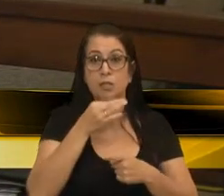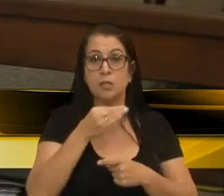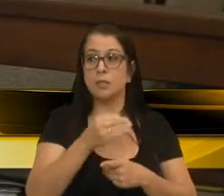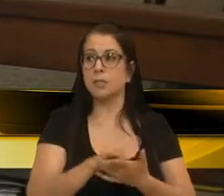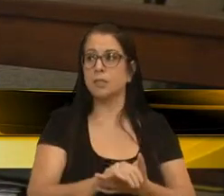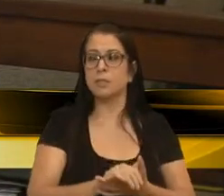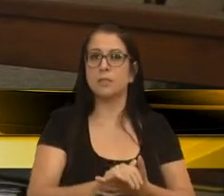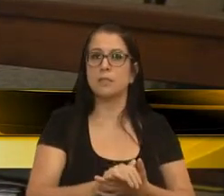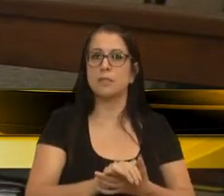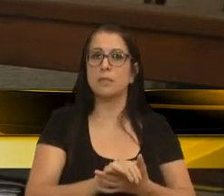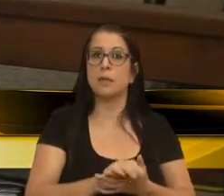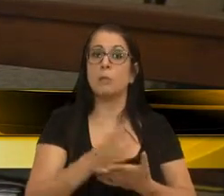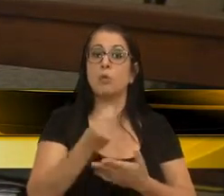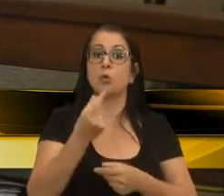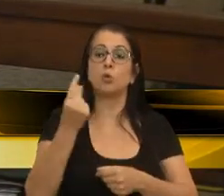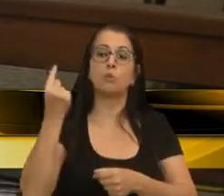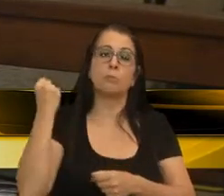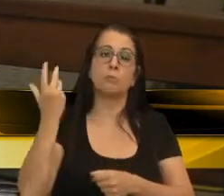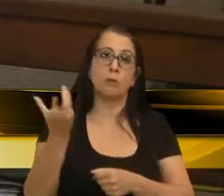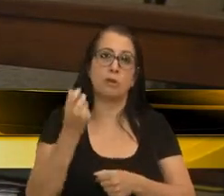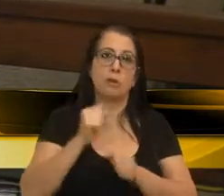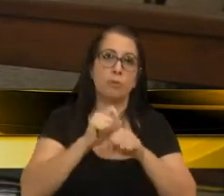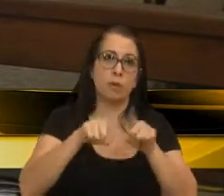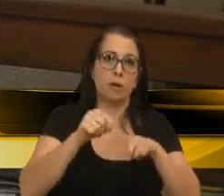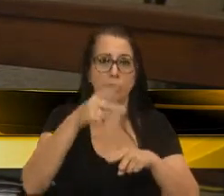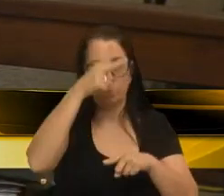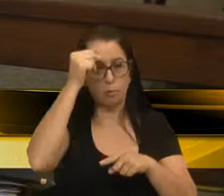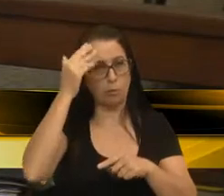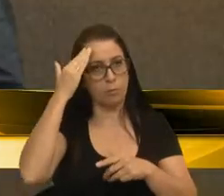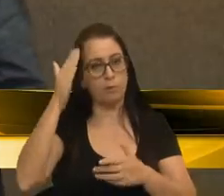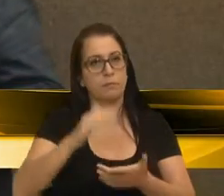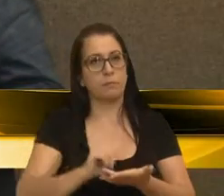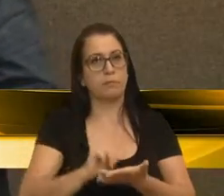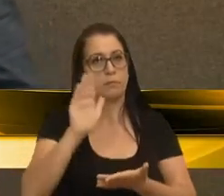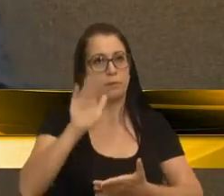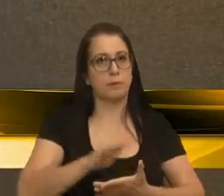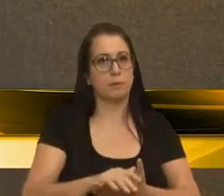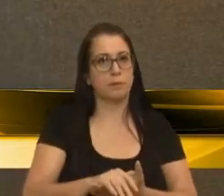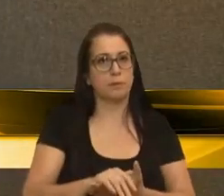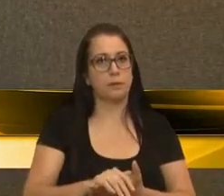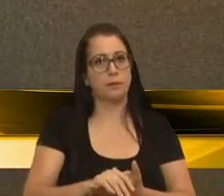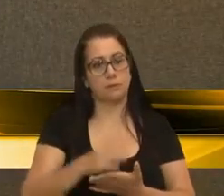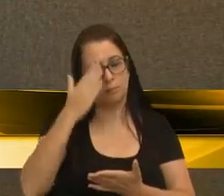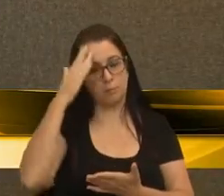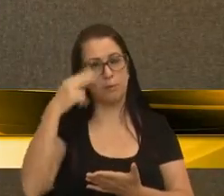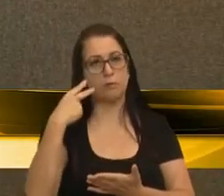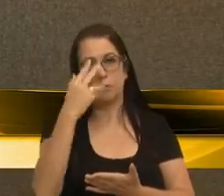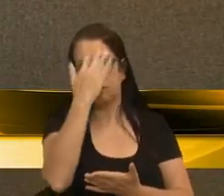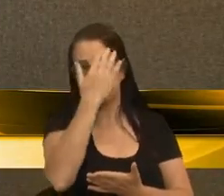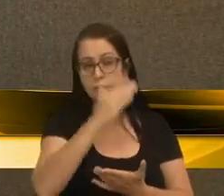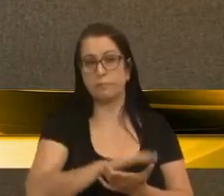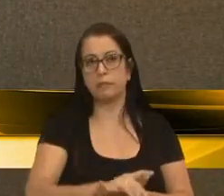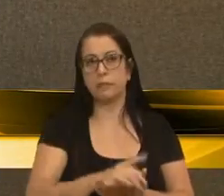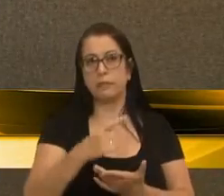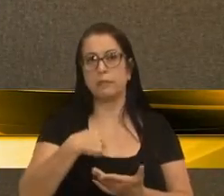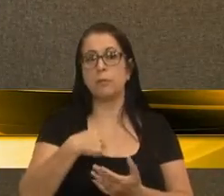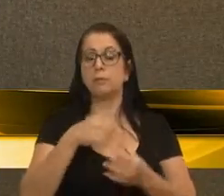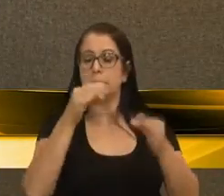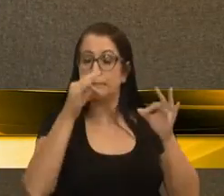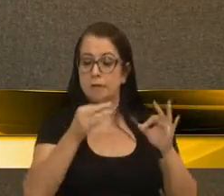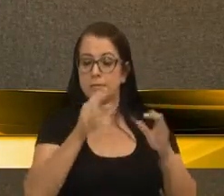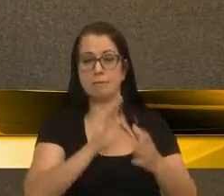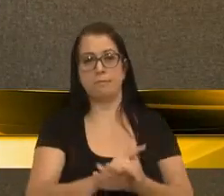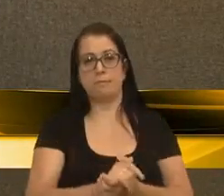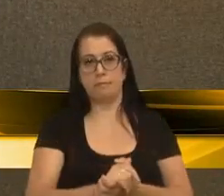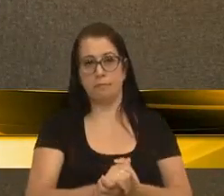muito almeja um mercado público. Obrigado pela parte. Parte, vereador. Obrigado, vereador Adiló, e eu tenho convicção, né,